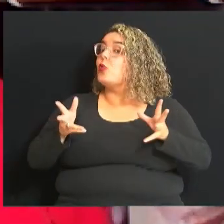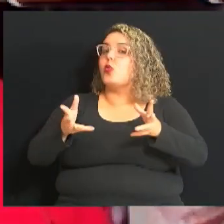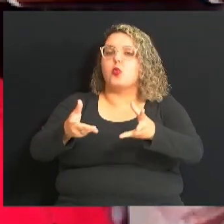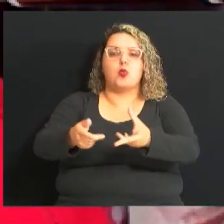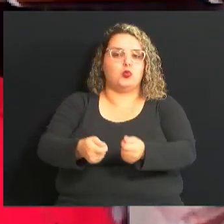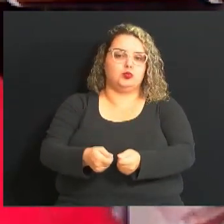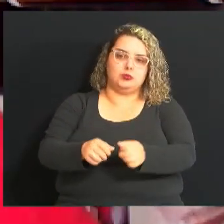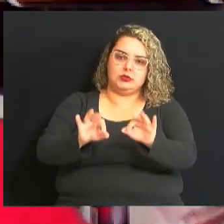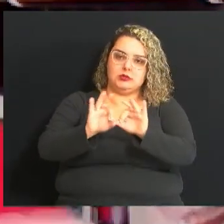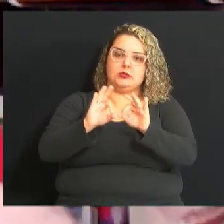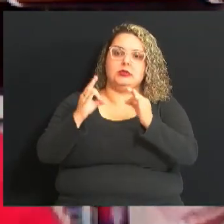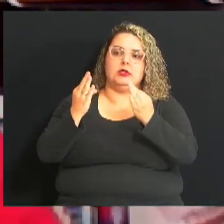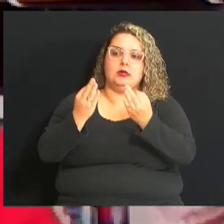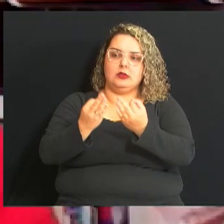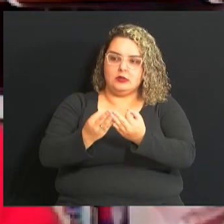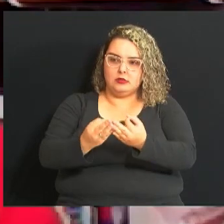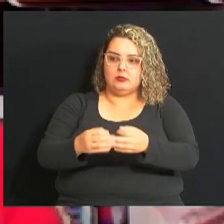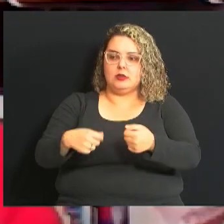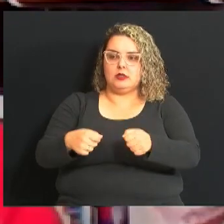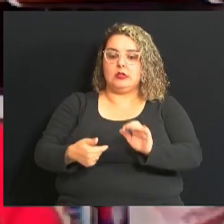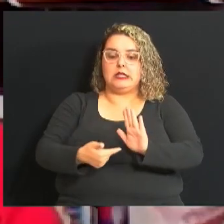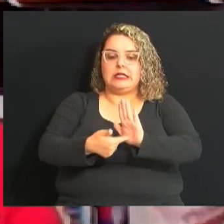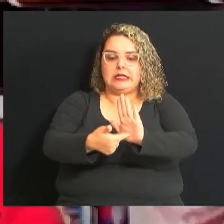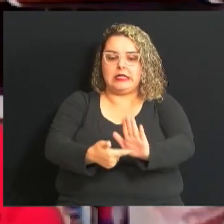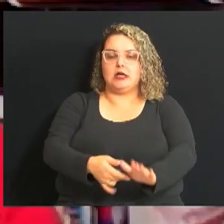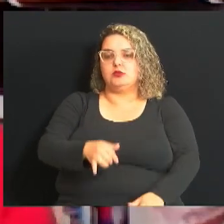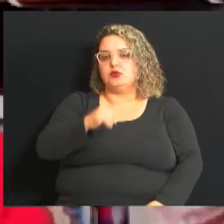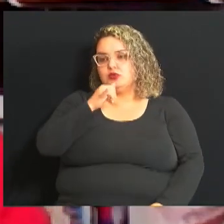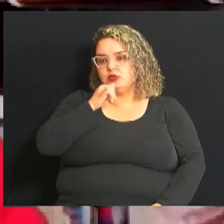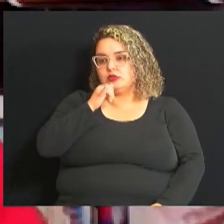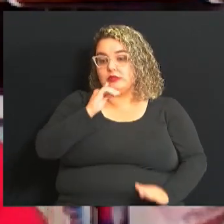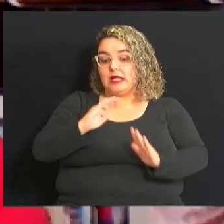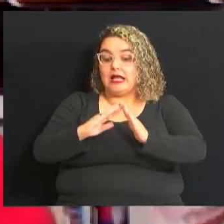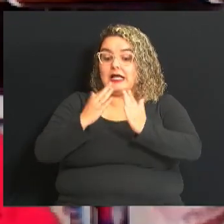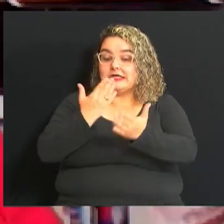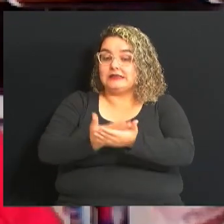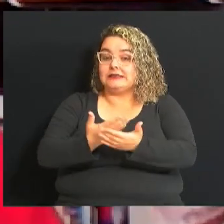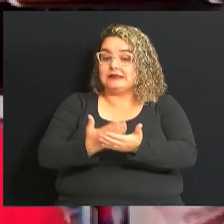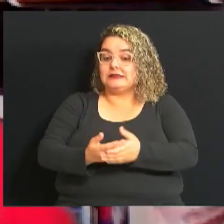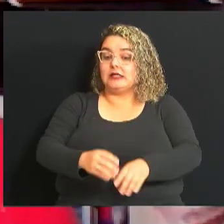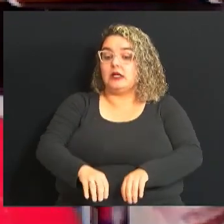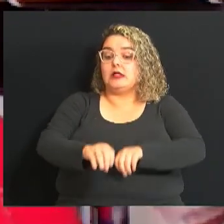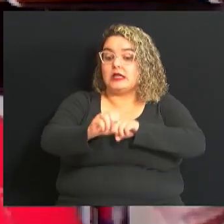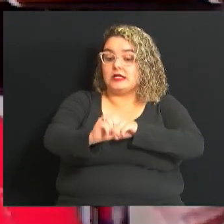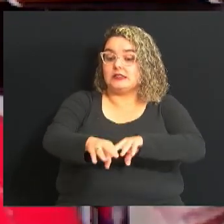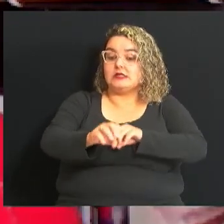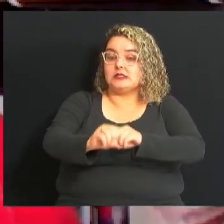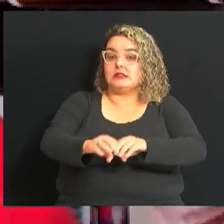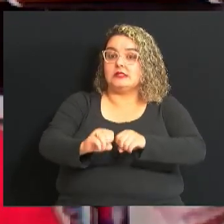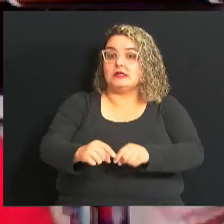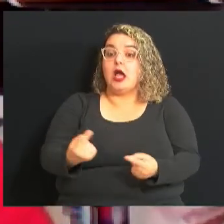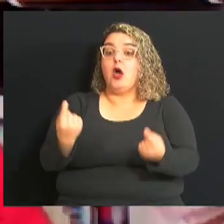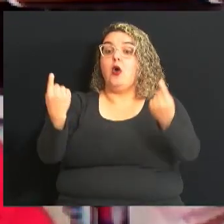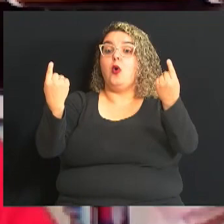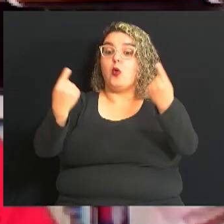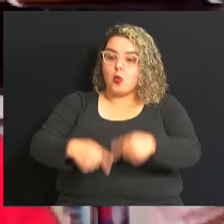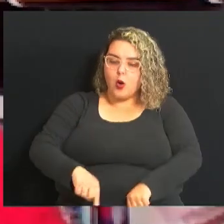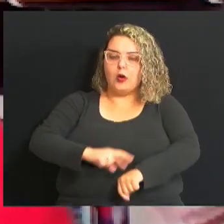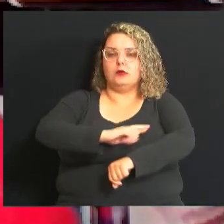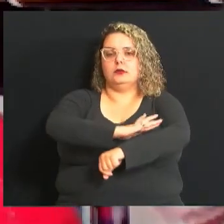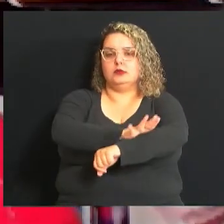famílias educarem, dar um exemplo. As escolas educarem numa perspectiva antirracista,